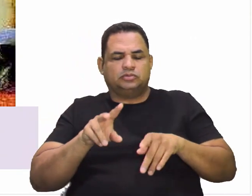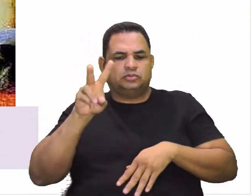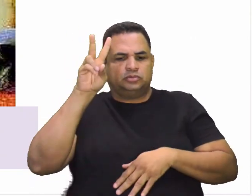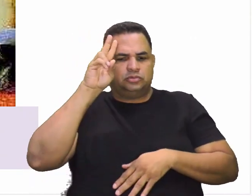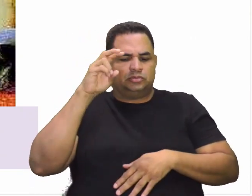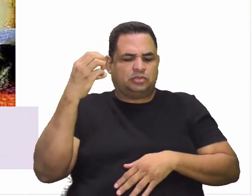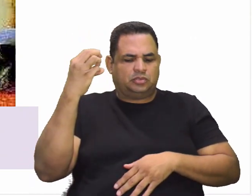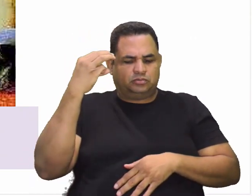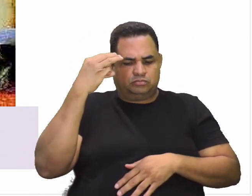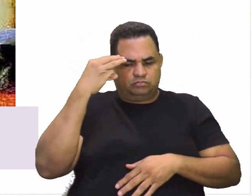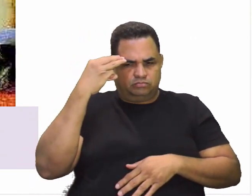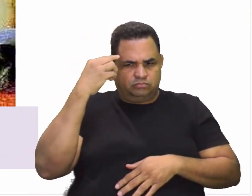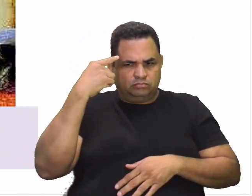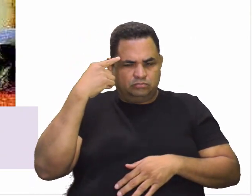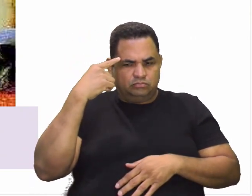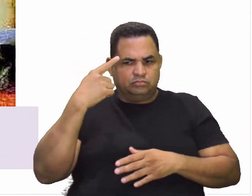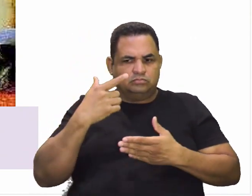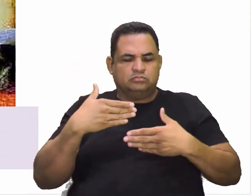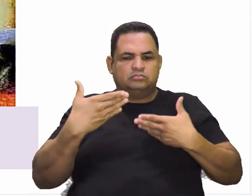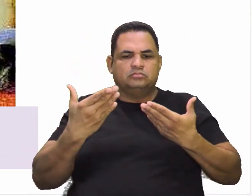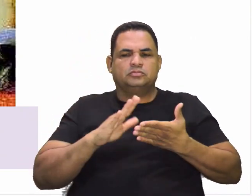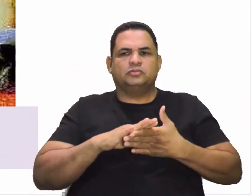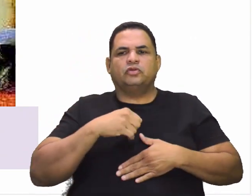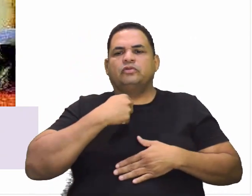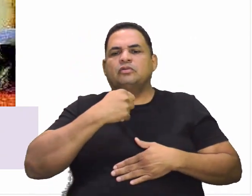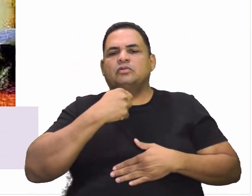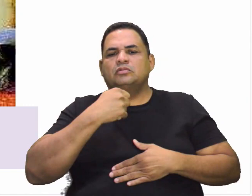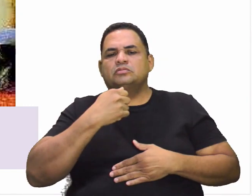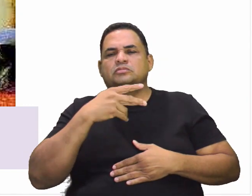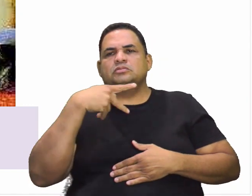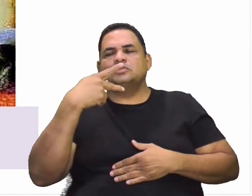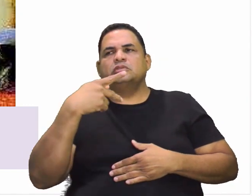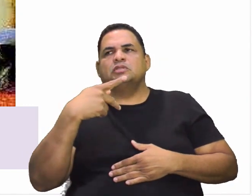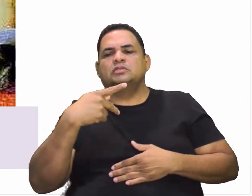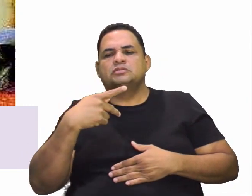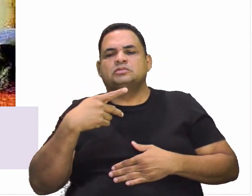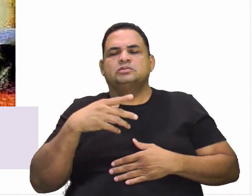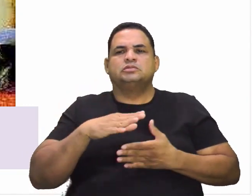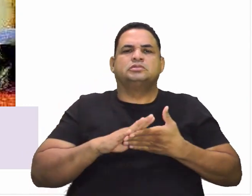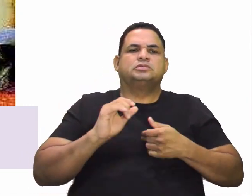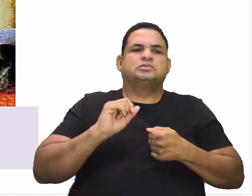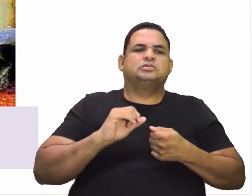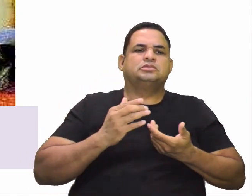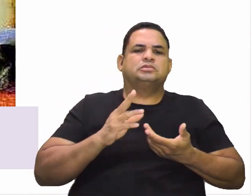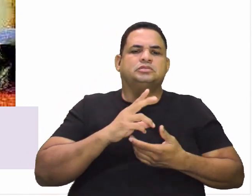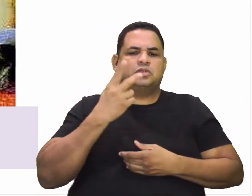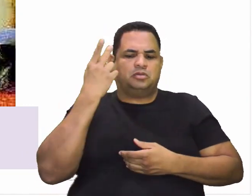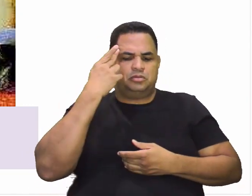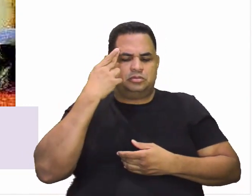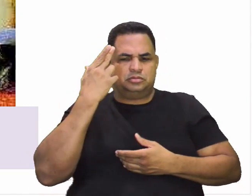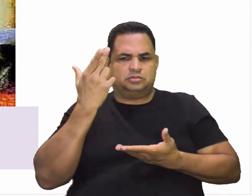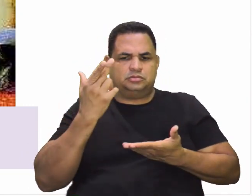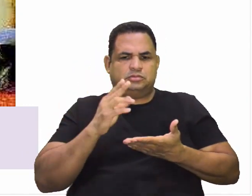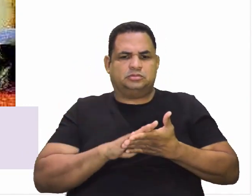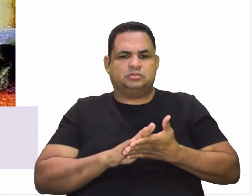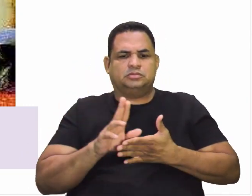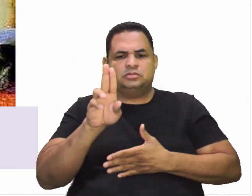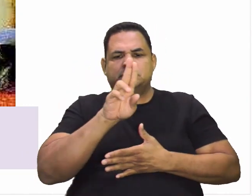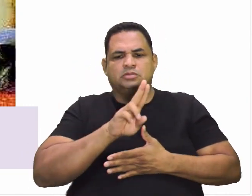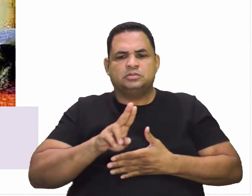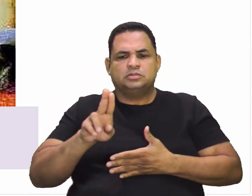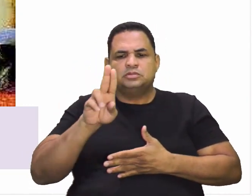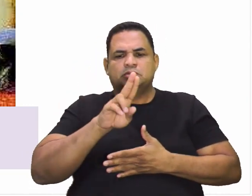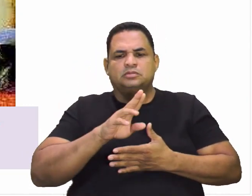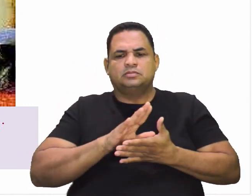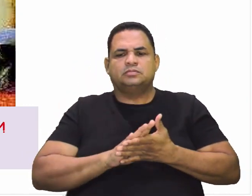da mentalidade. A história oral é quando nós vamos entrevistar alguém que ela conta, olha, foi assim, tudo. Geralmente a história oral, ela